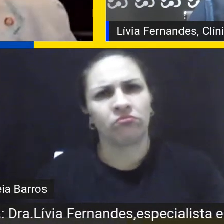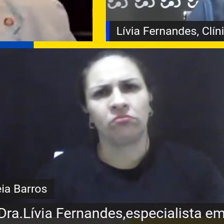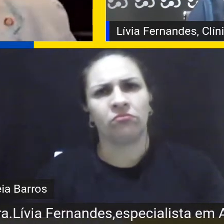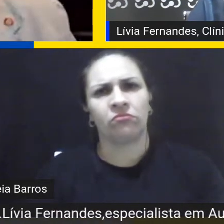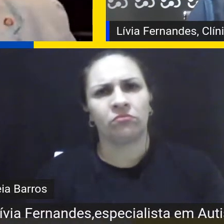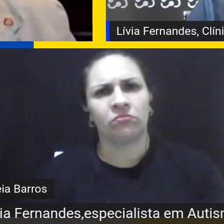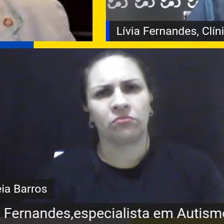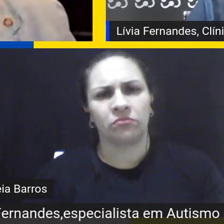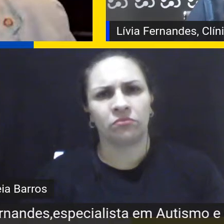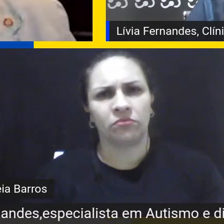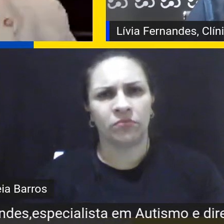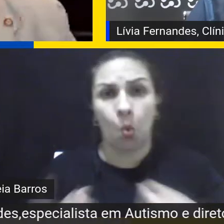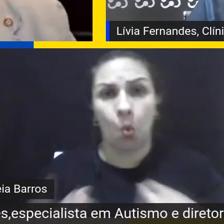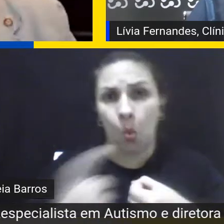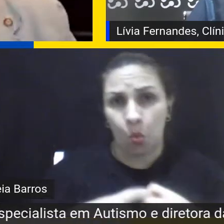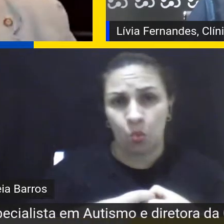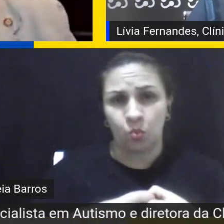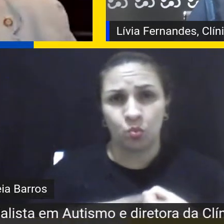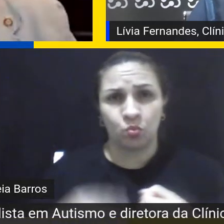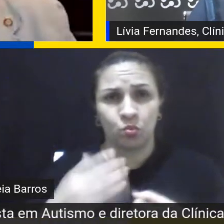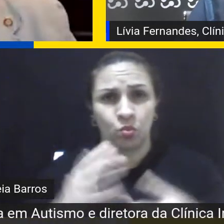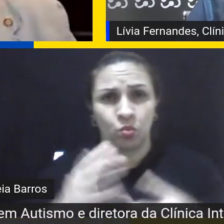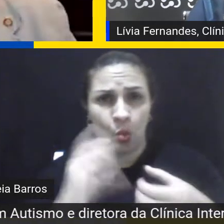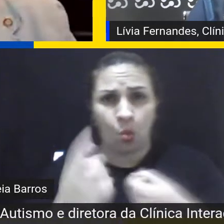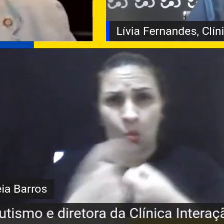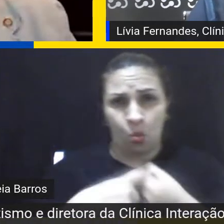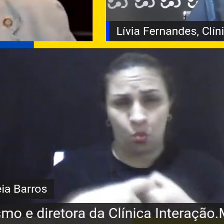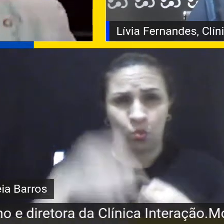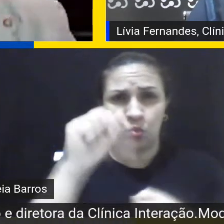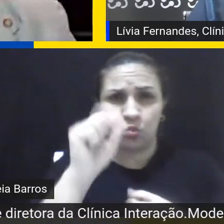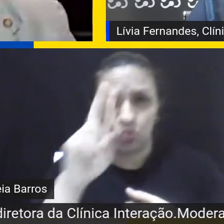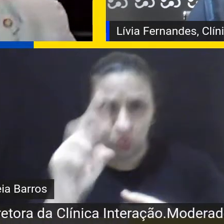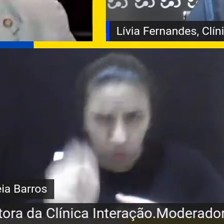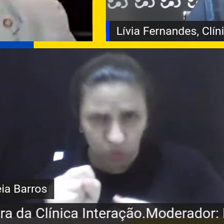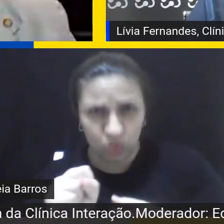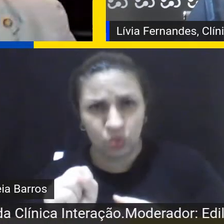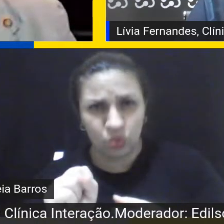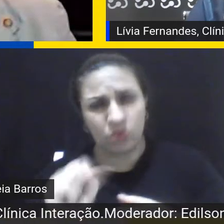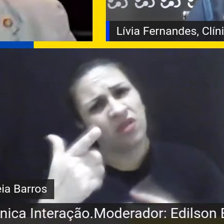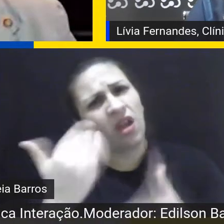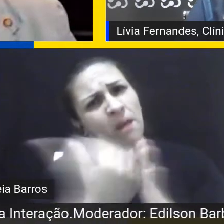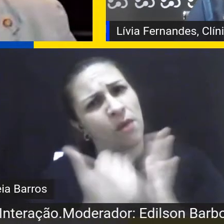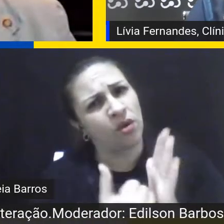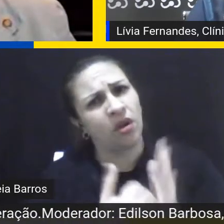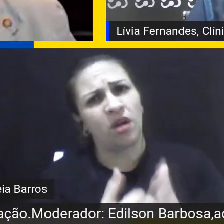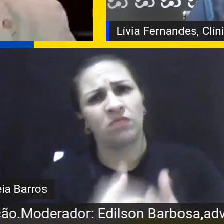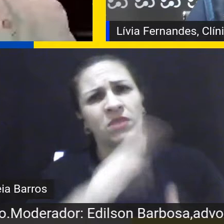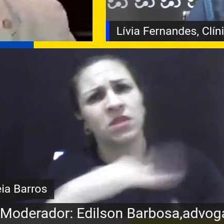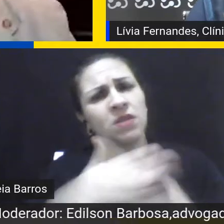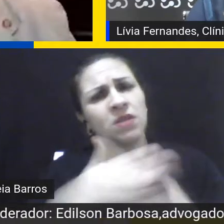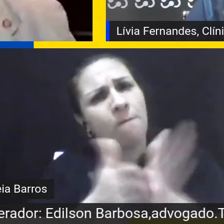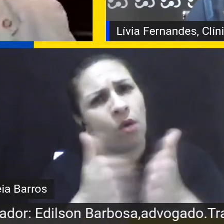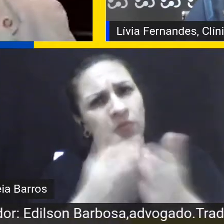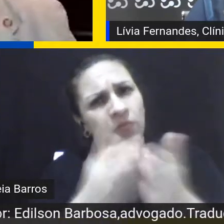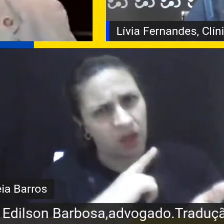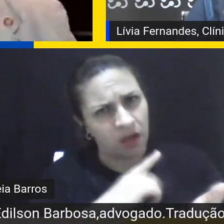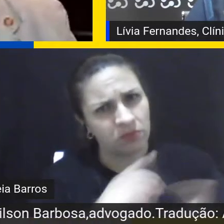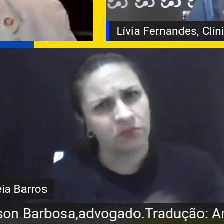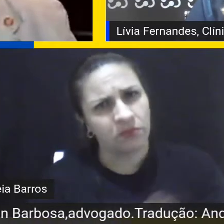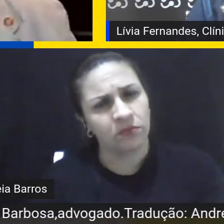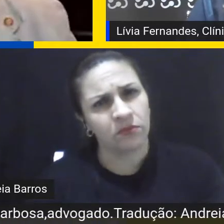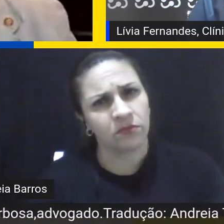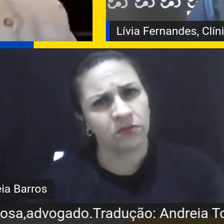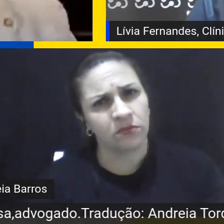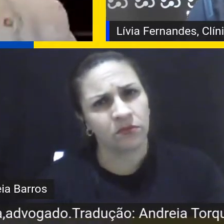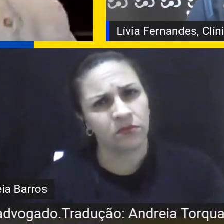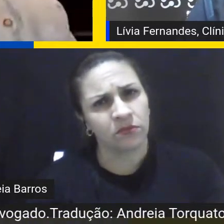um convênio, uma parceria com o SUS? Vocês têm algum programa para atender pessoas carentes? Como é que é? Hoje